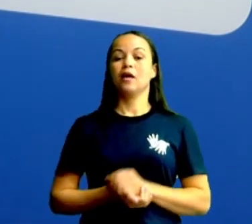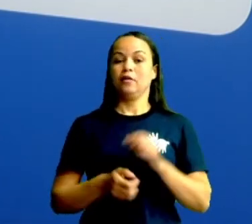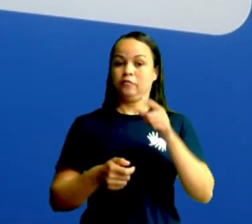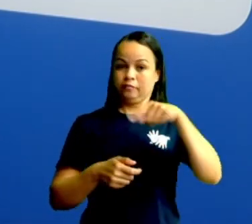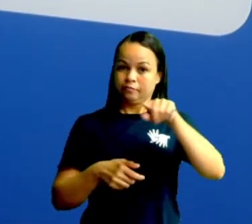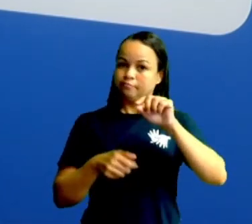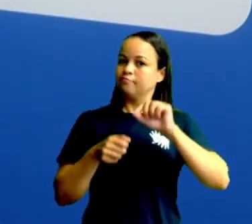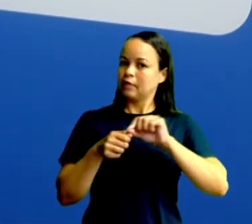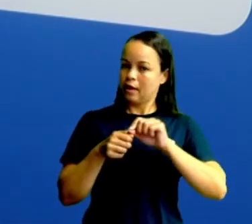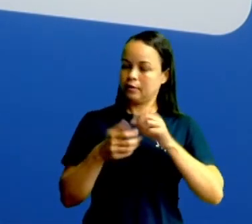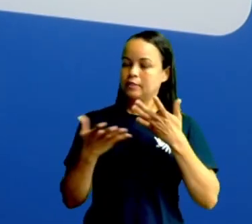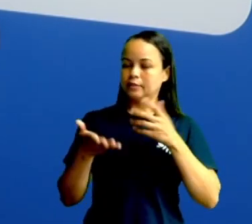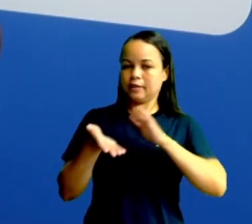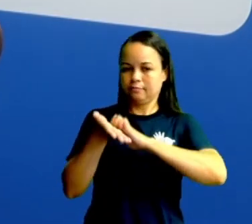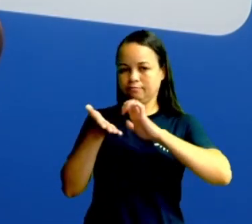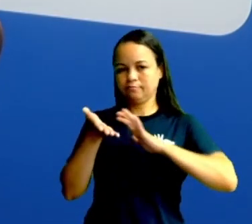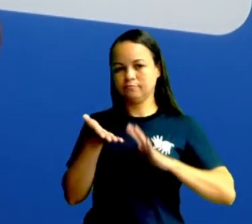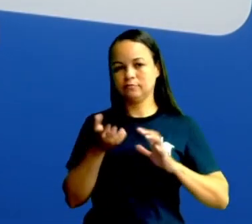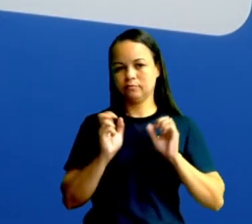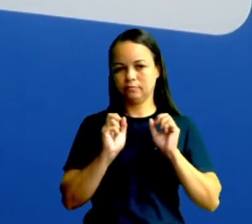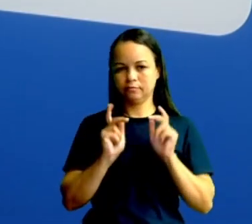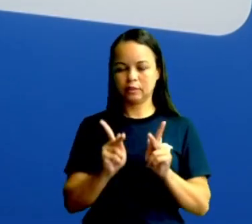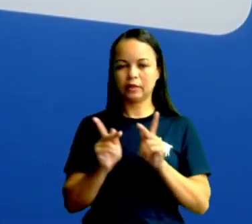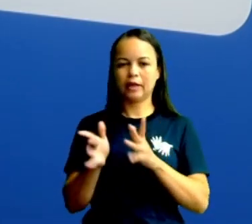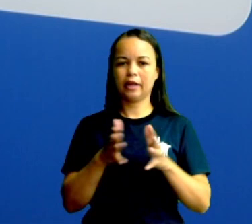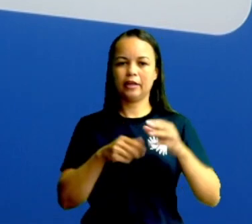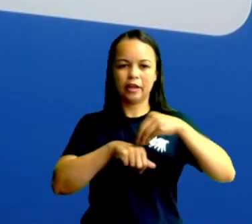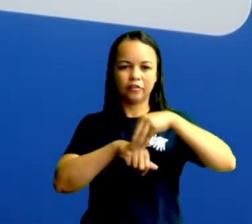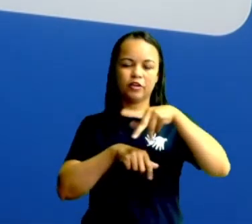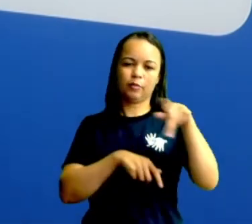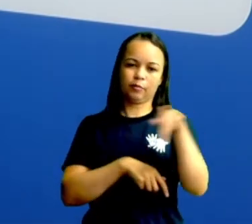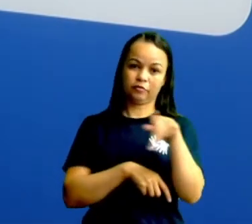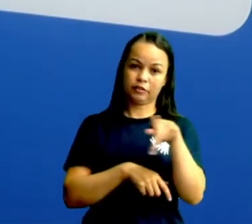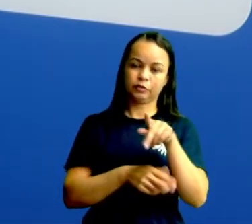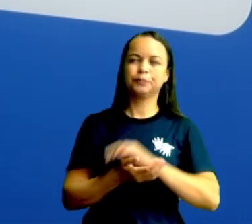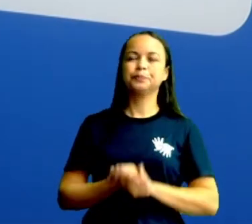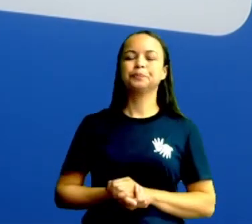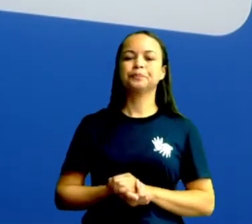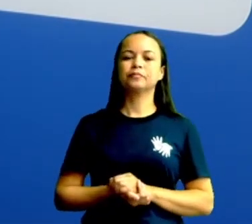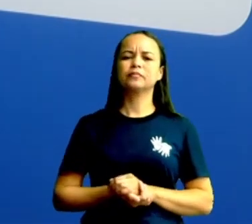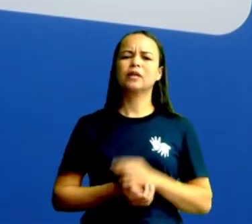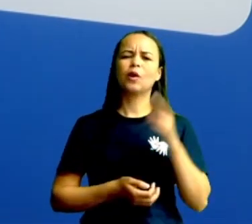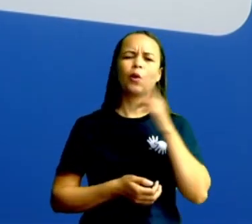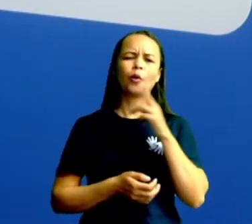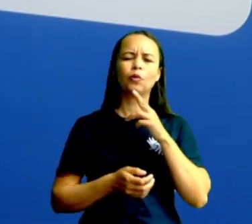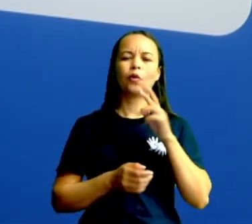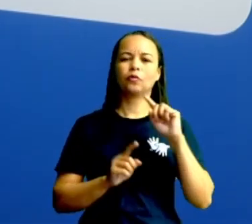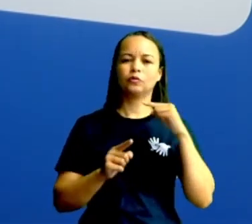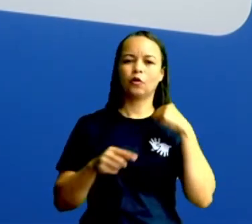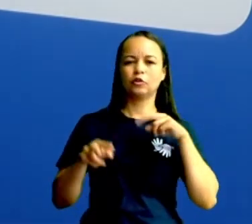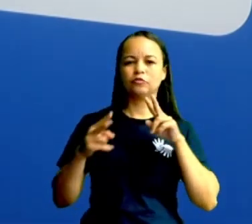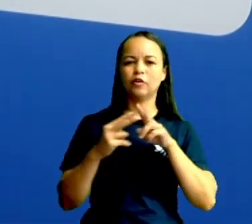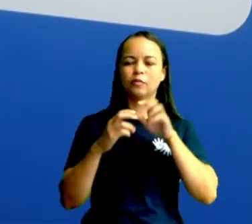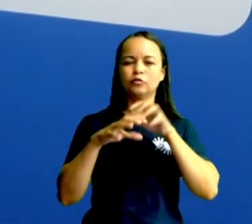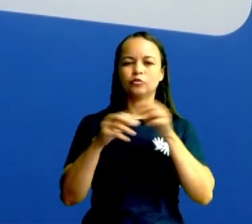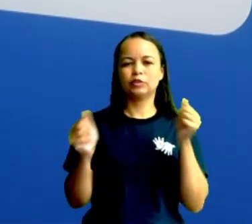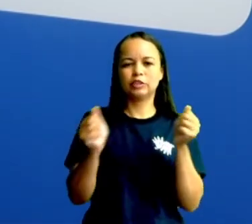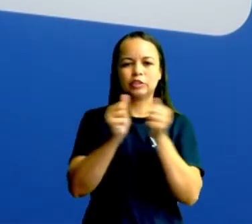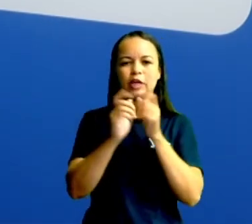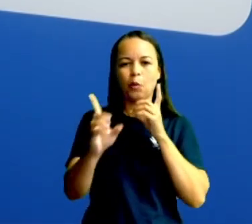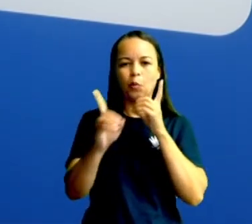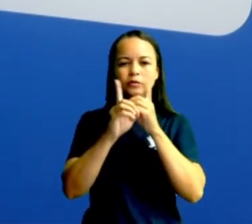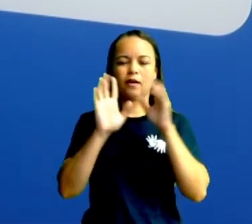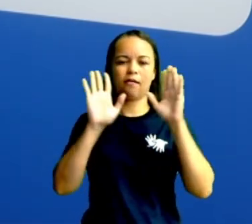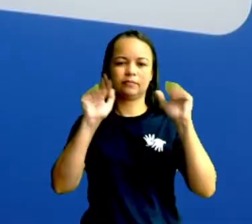as atividades, tá certo? E aí envie para a professora de vocês. Logo, logo a gente vai se ver. Até a próxima.